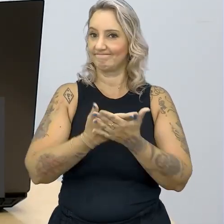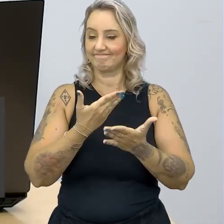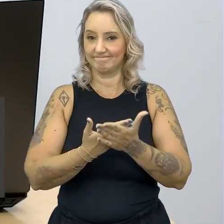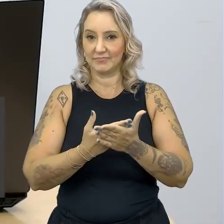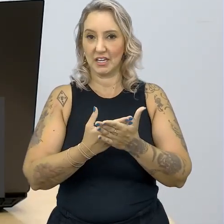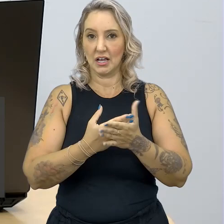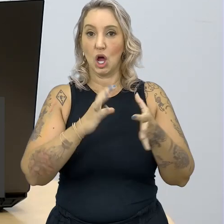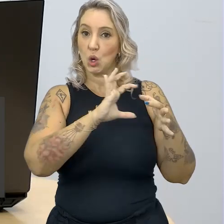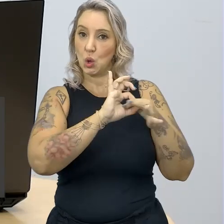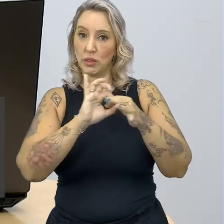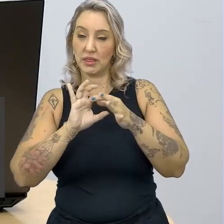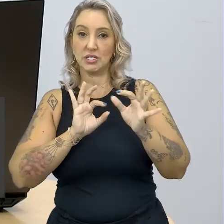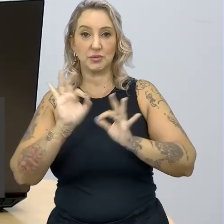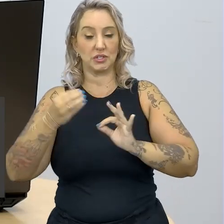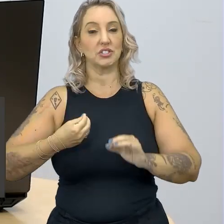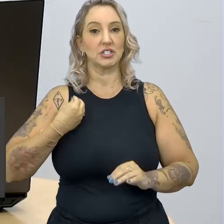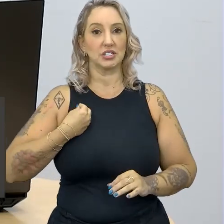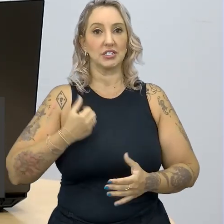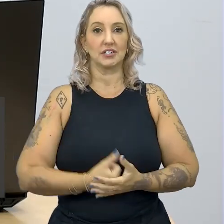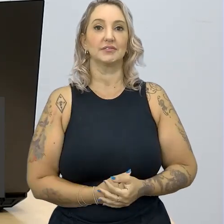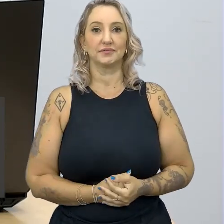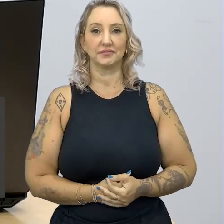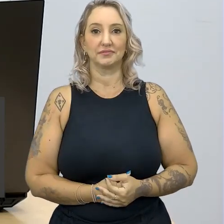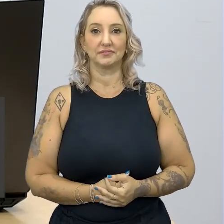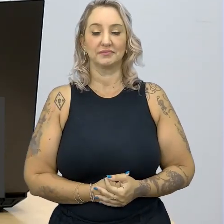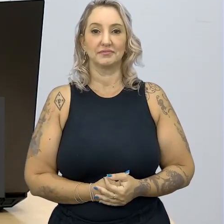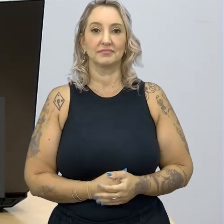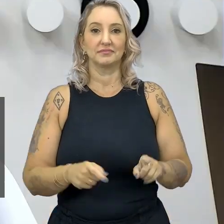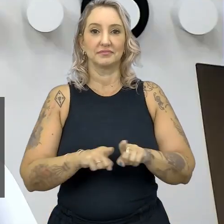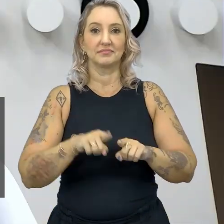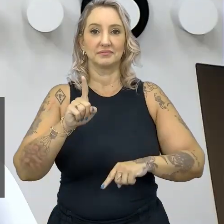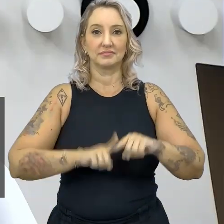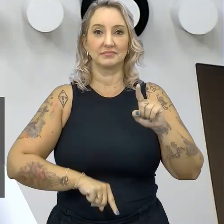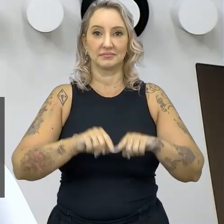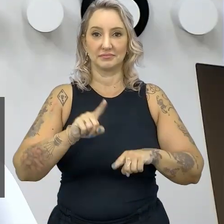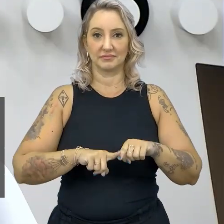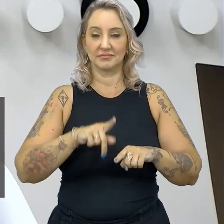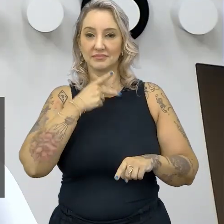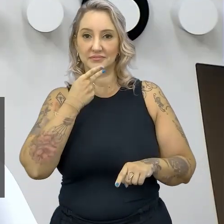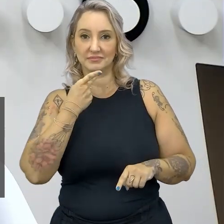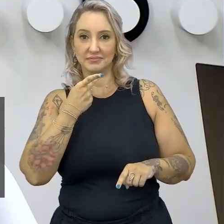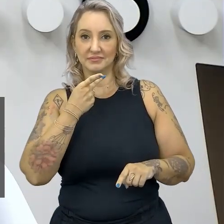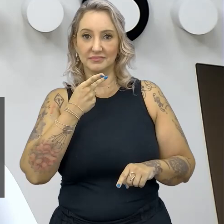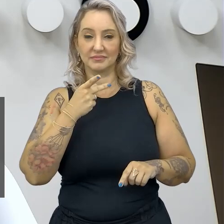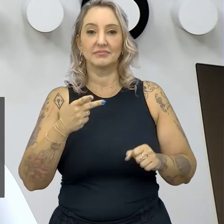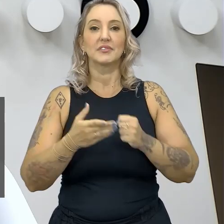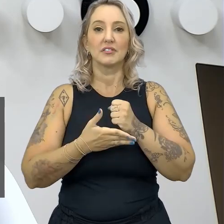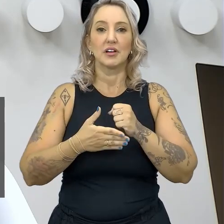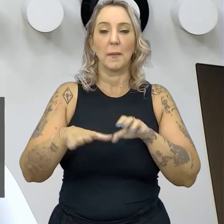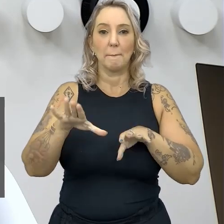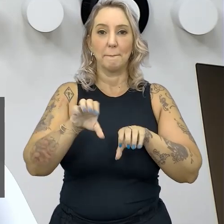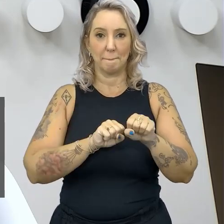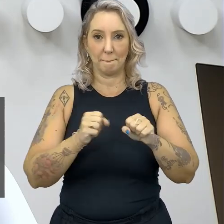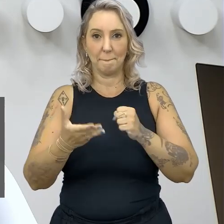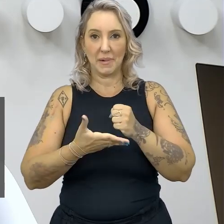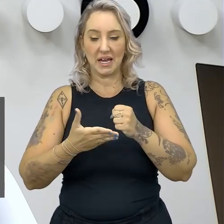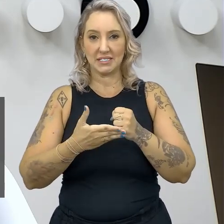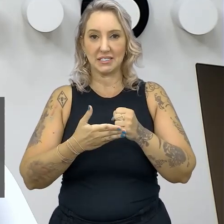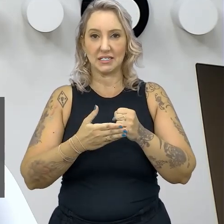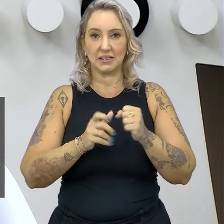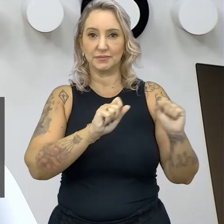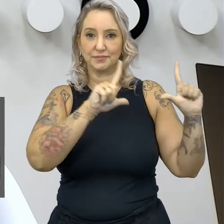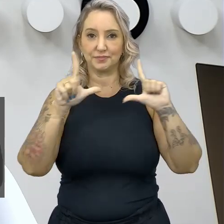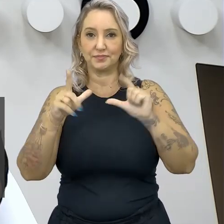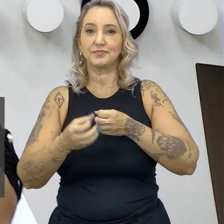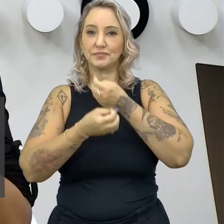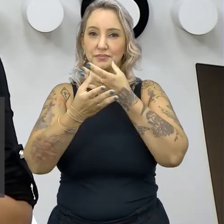está trabalhando o projeto de vida. Ele observa também, né, Renan, no material ele fala lá tanto a formação geral básica e os itinerários formativos, e